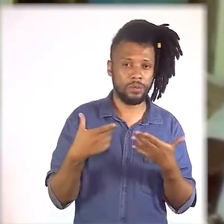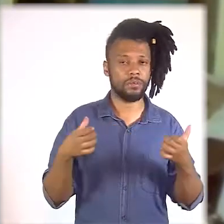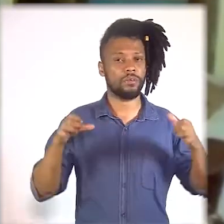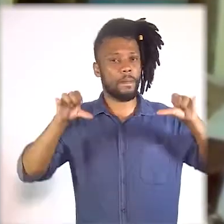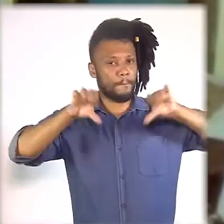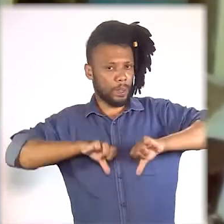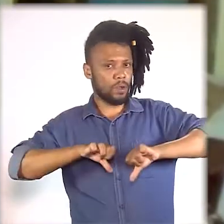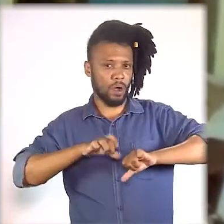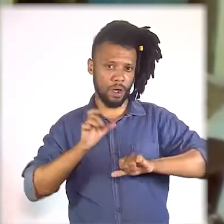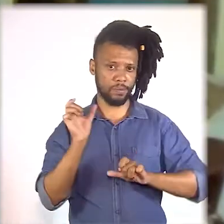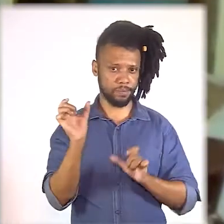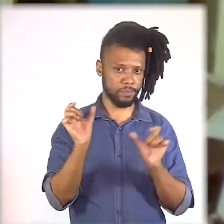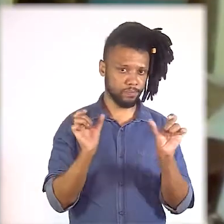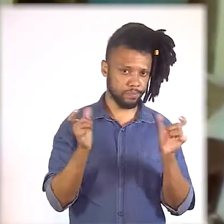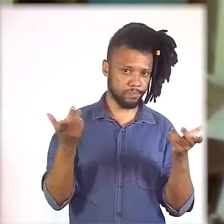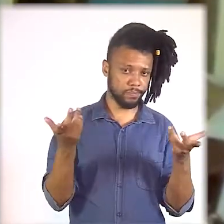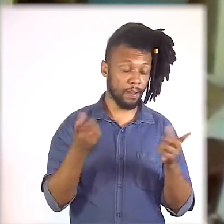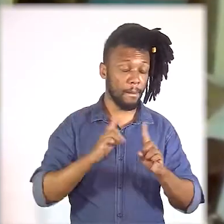cá.